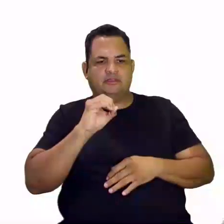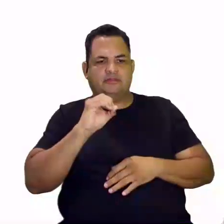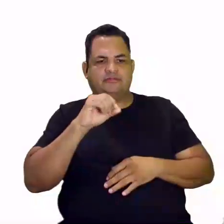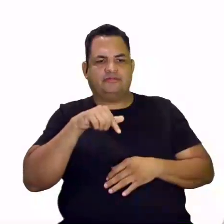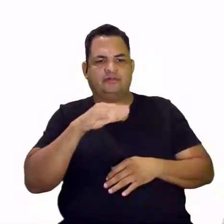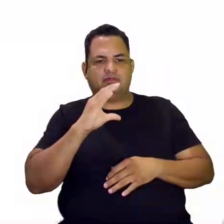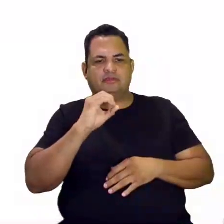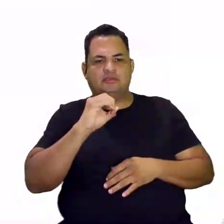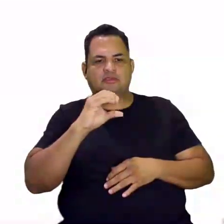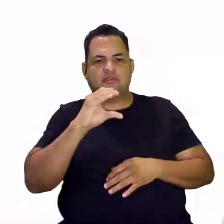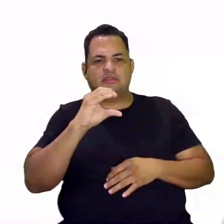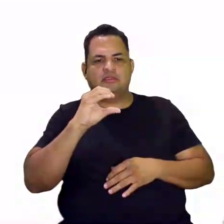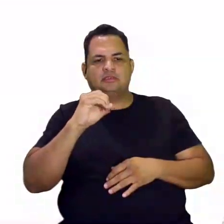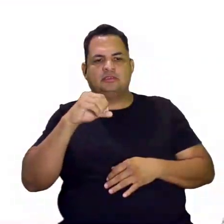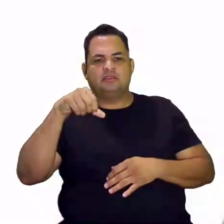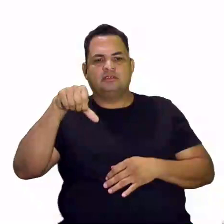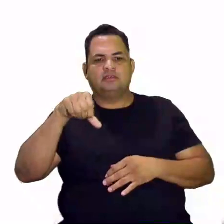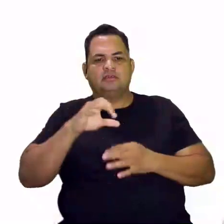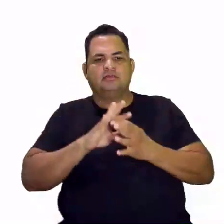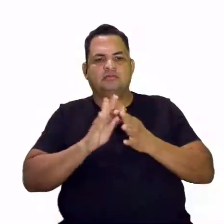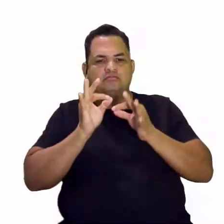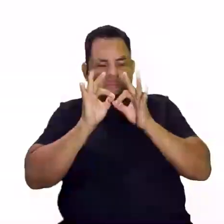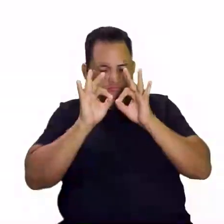0,009 microns cúbicos. Isso é